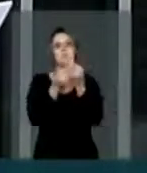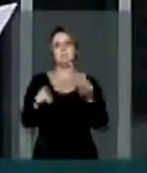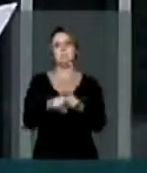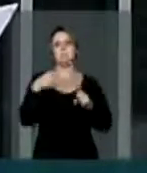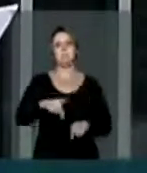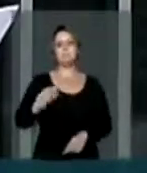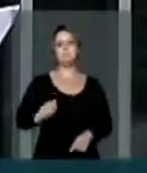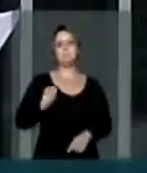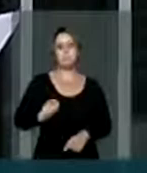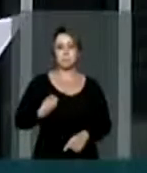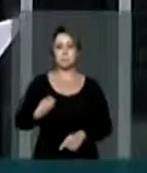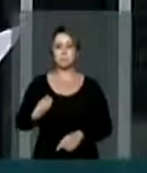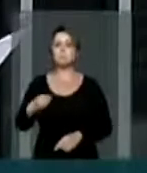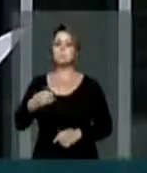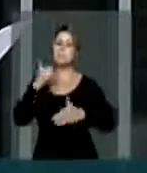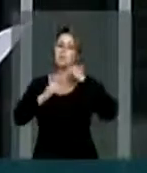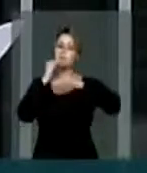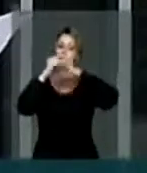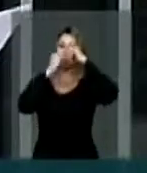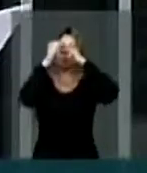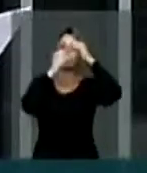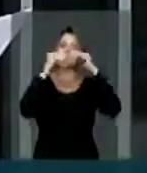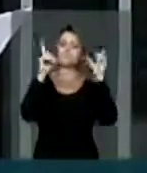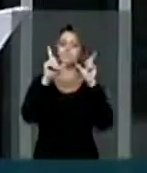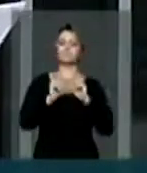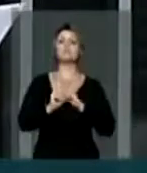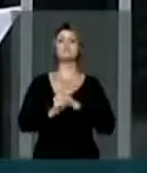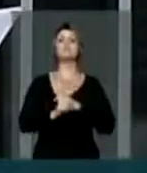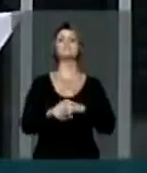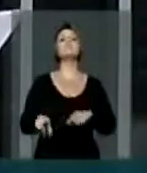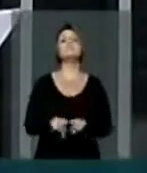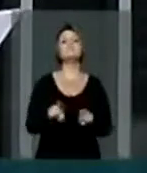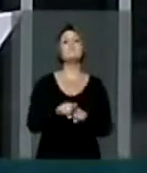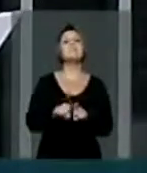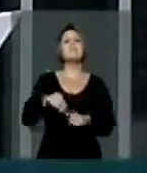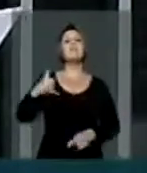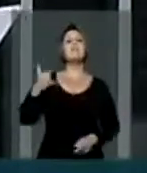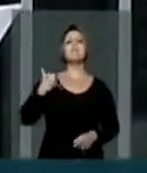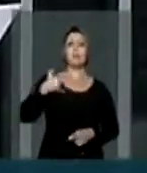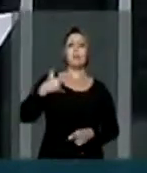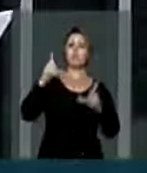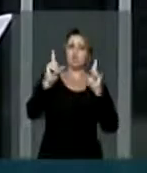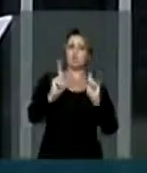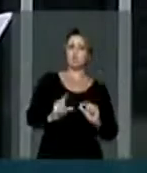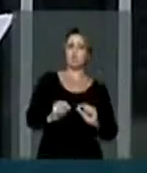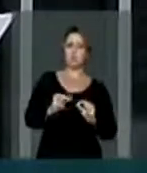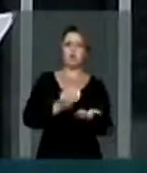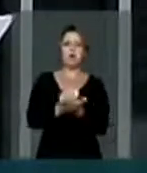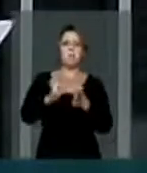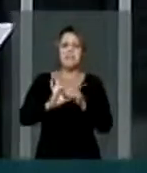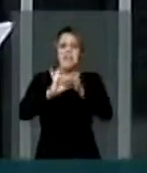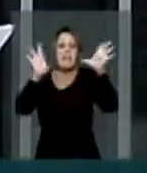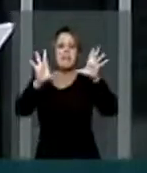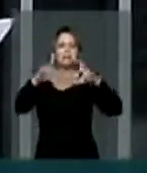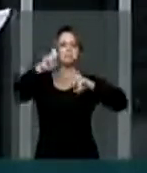vida. Nesse mesmo passo, questiona a redução da idade para relacionamento sexual de